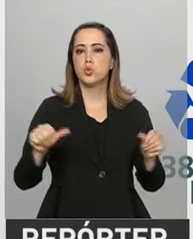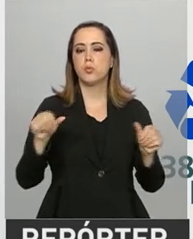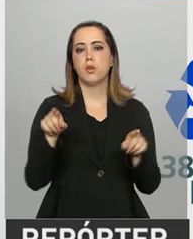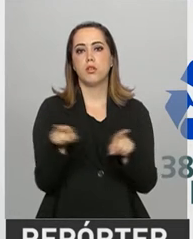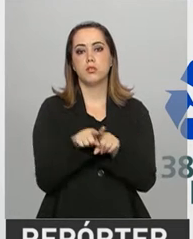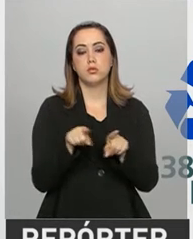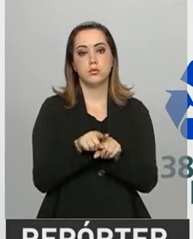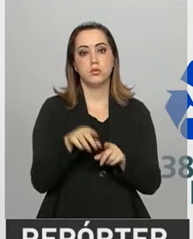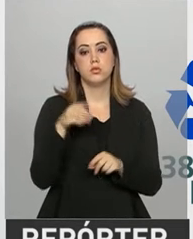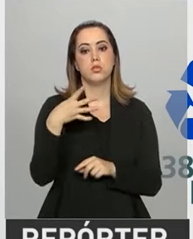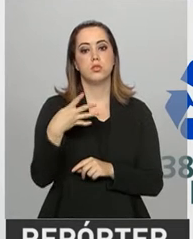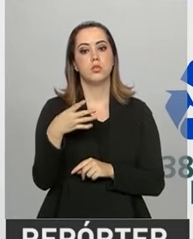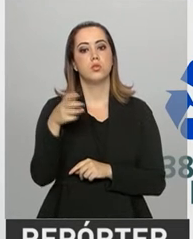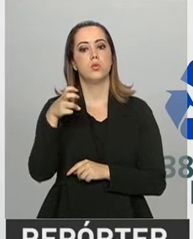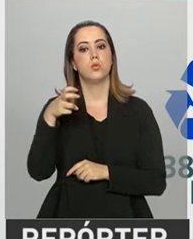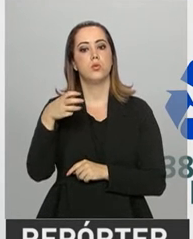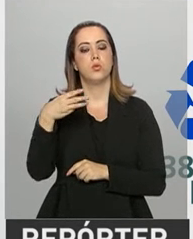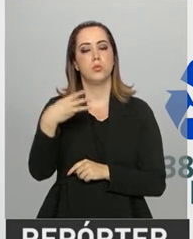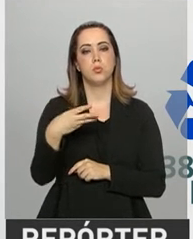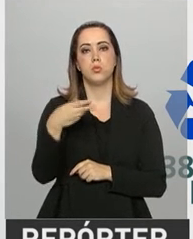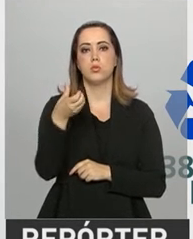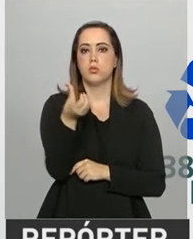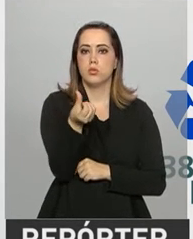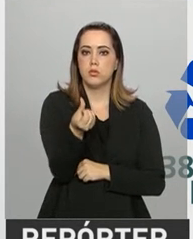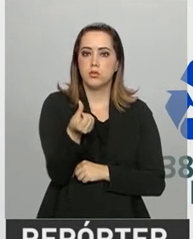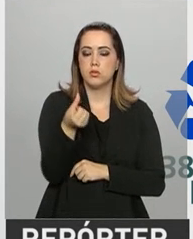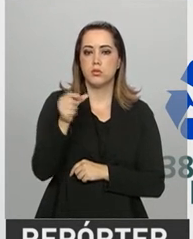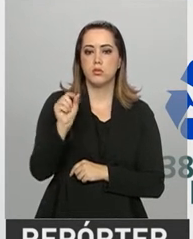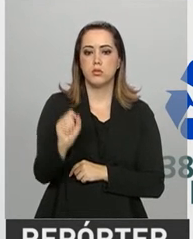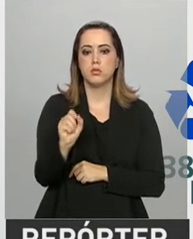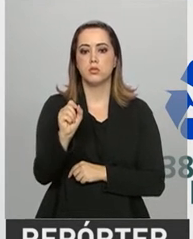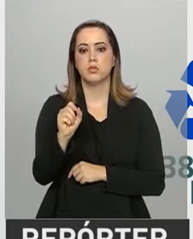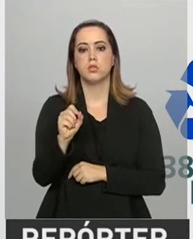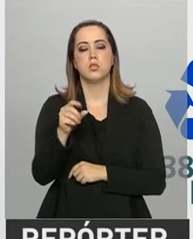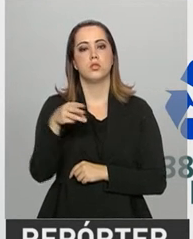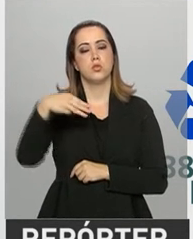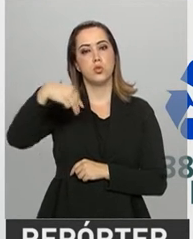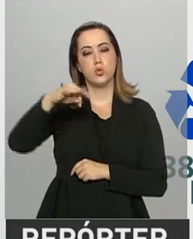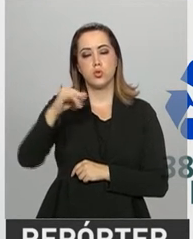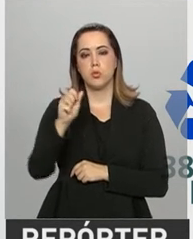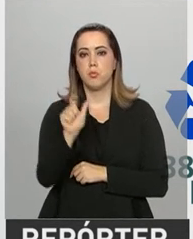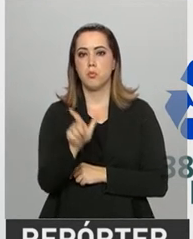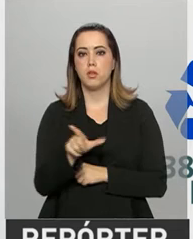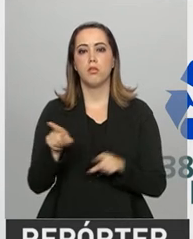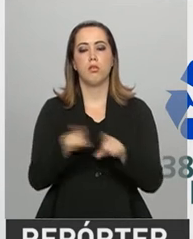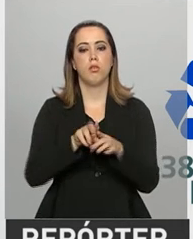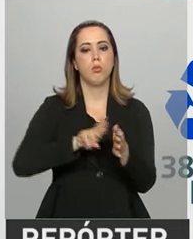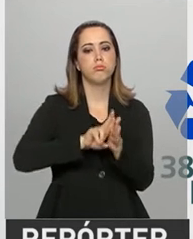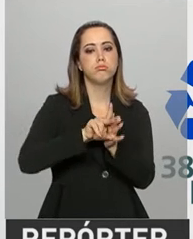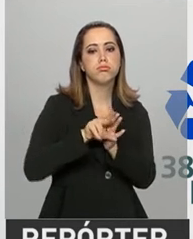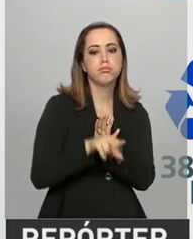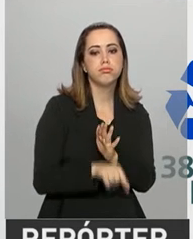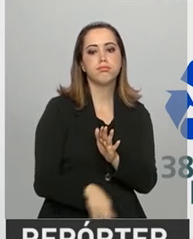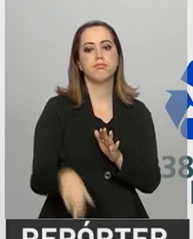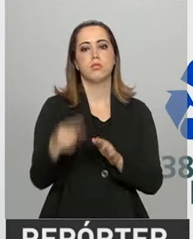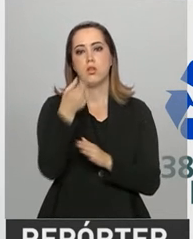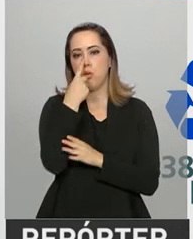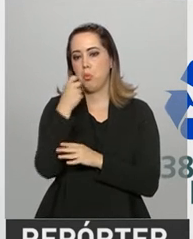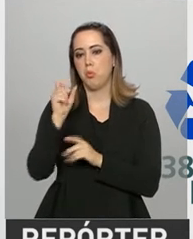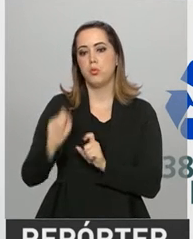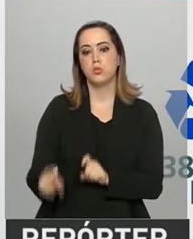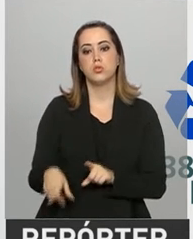e sessenta quilos de metal 11.585 quilos de rejeitos e nove mil quatrocentos